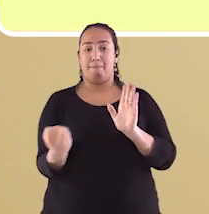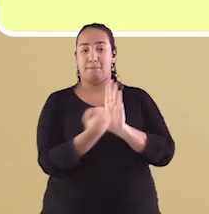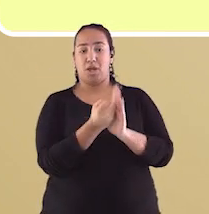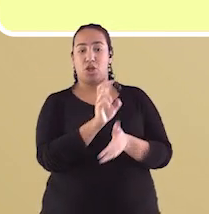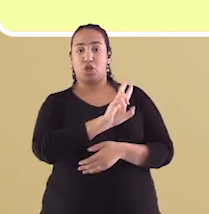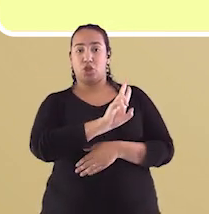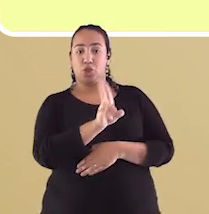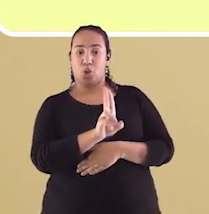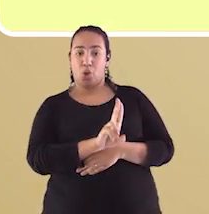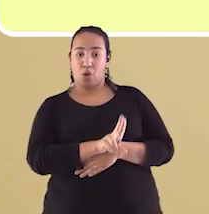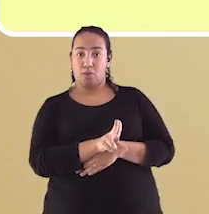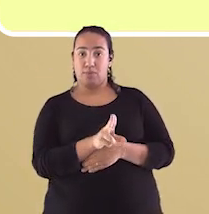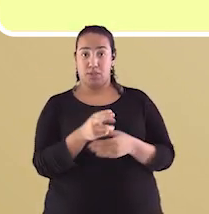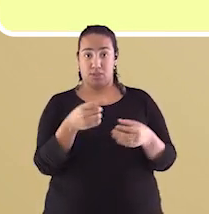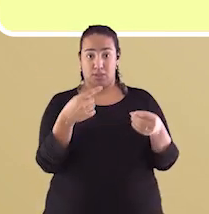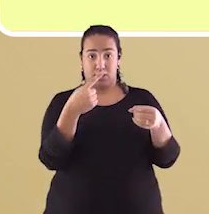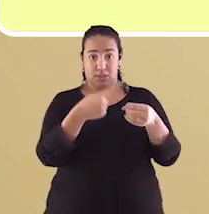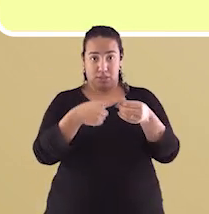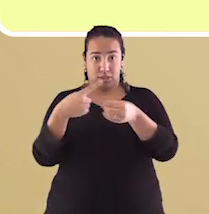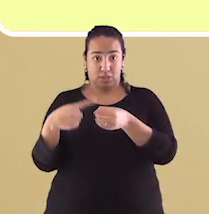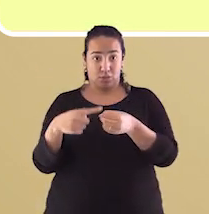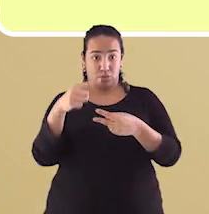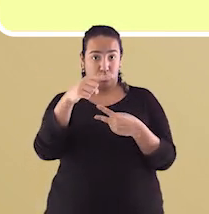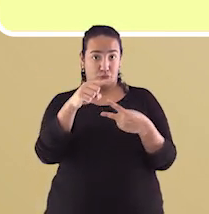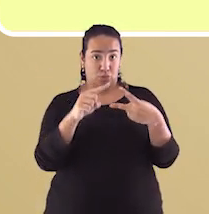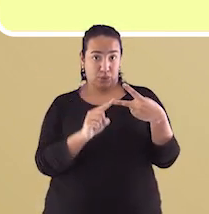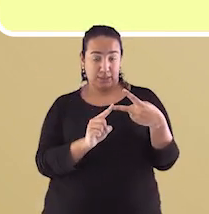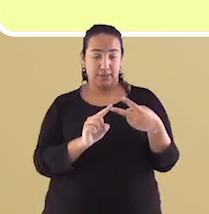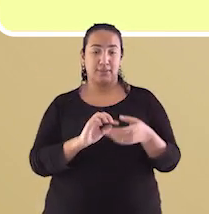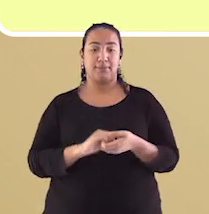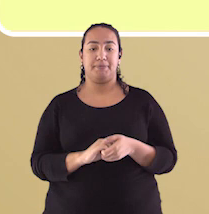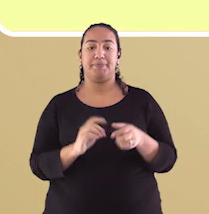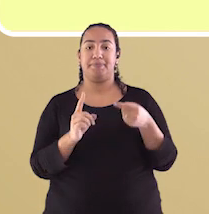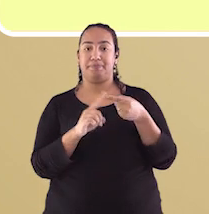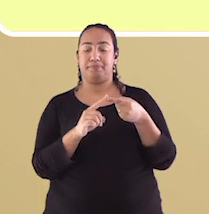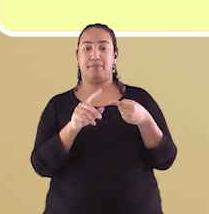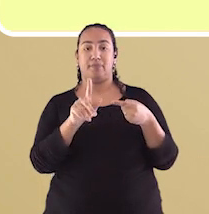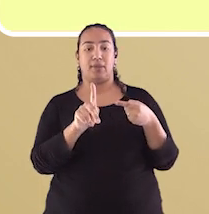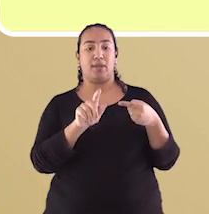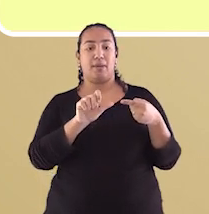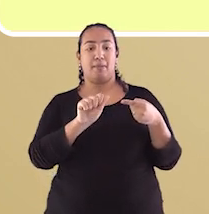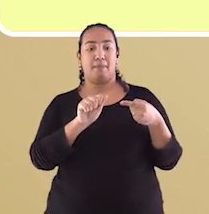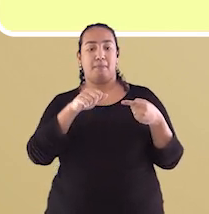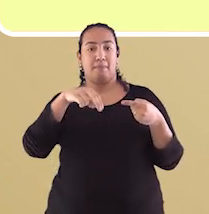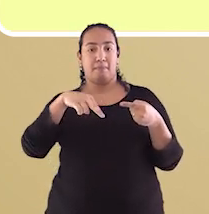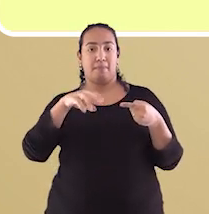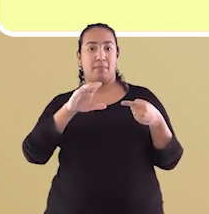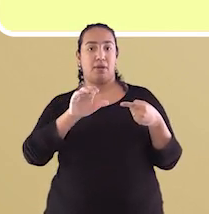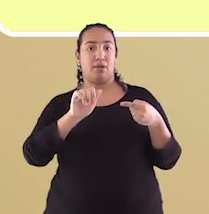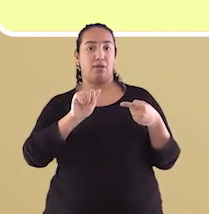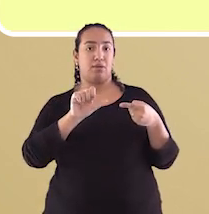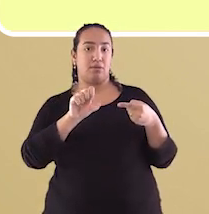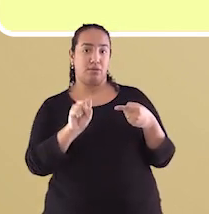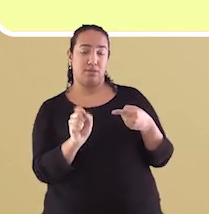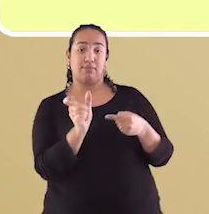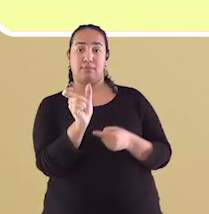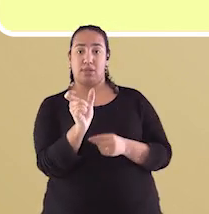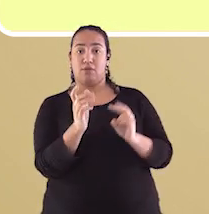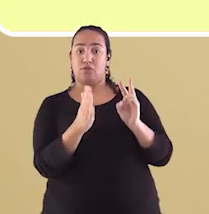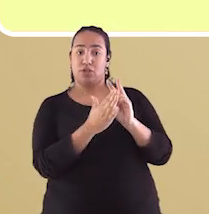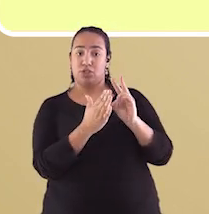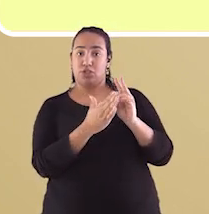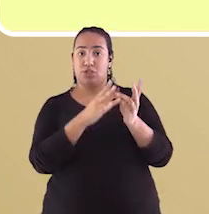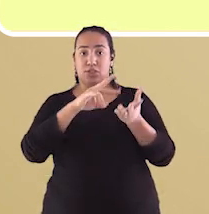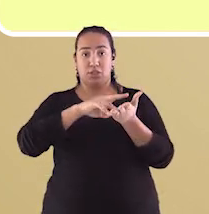deram nome a mais 2 municípios do nosso estado? Pancas é uma palavra indígena que quer